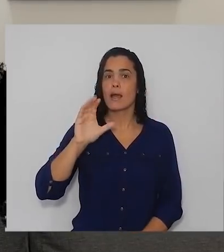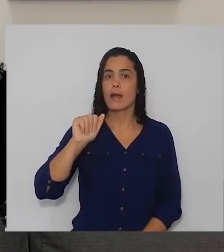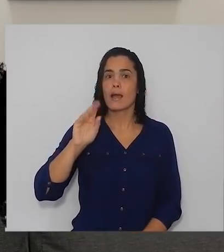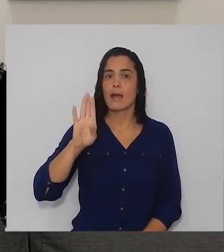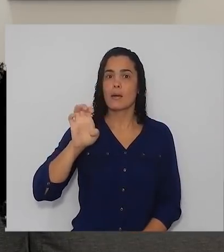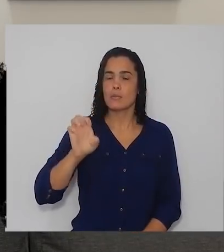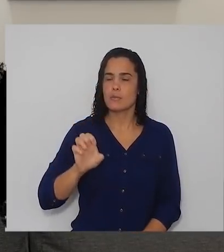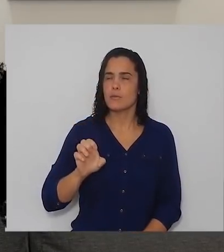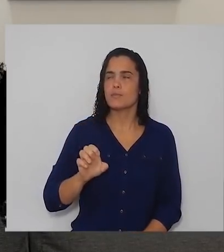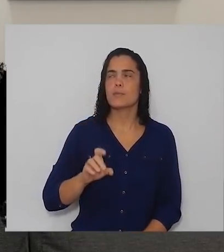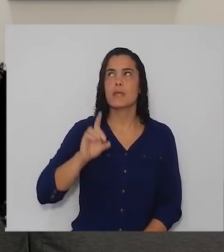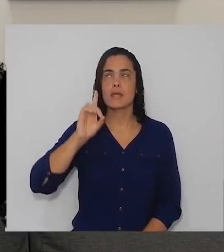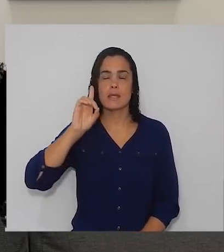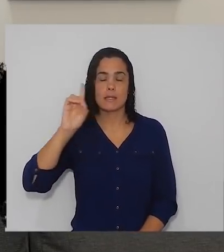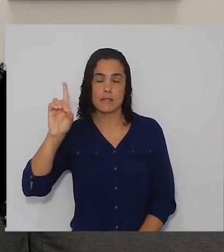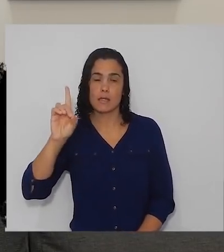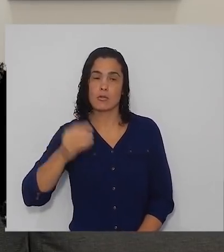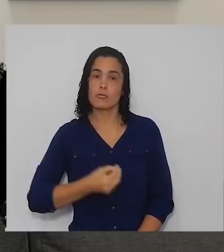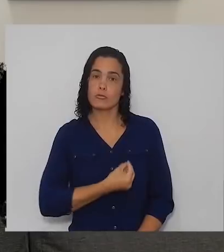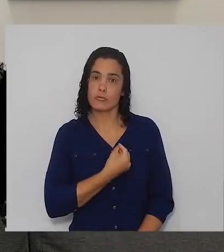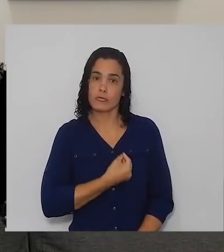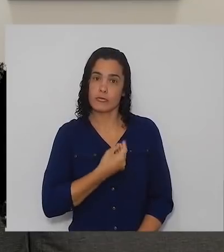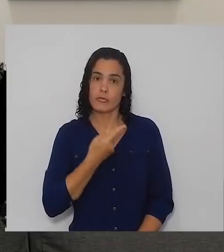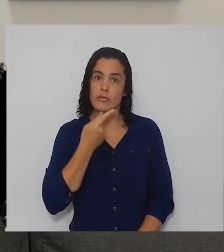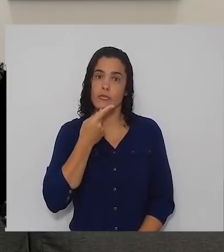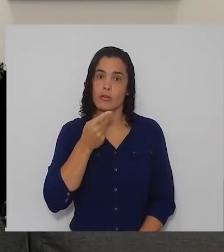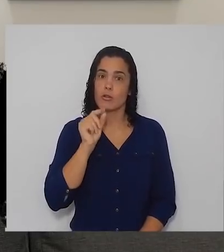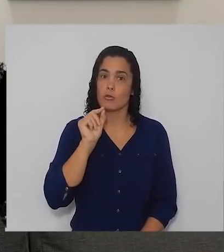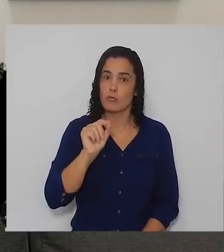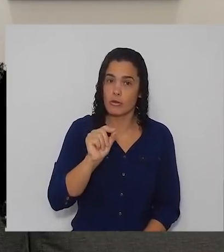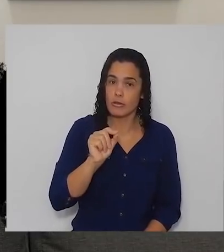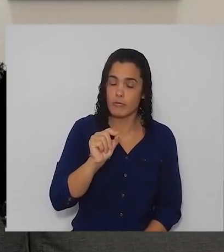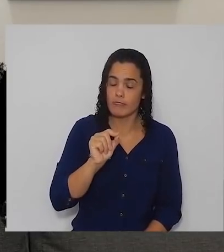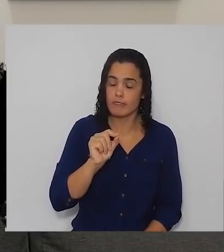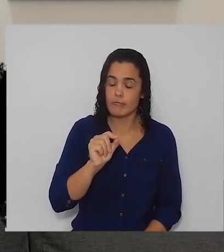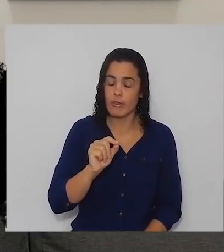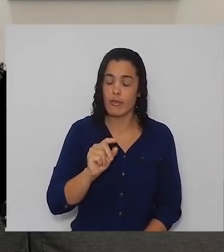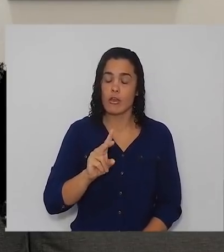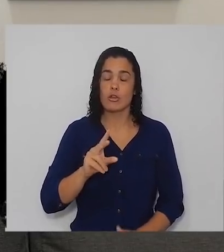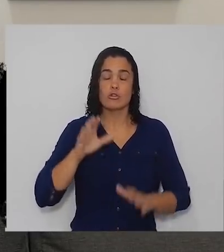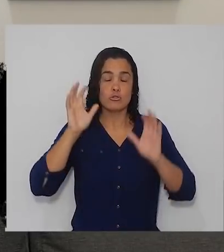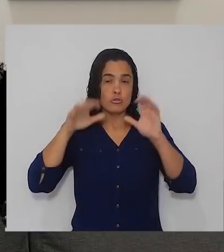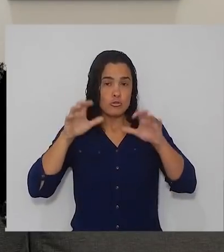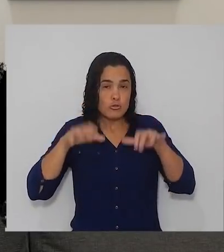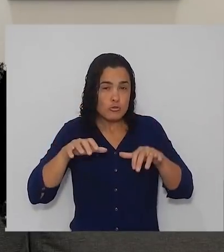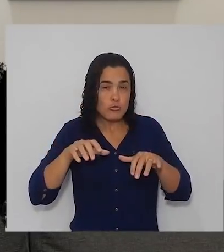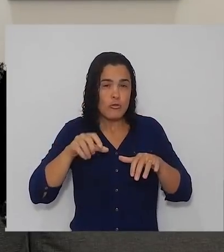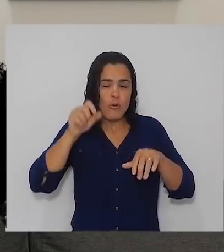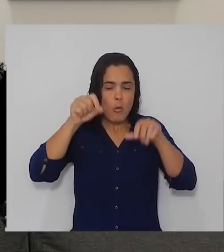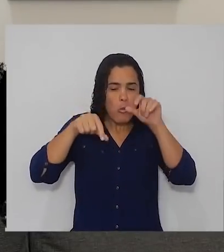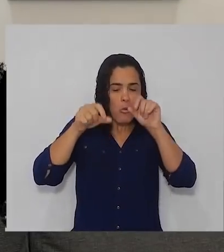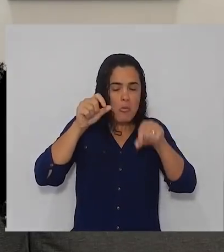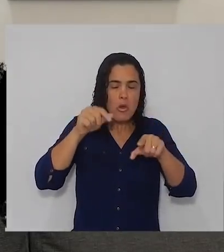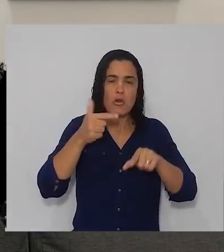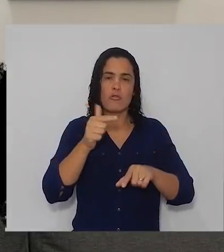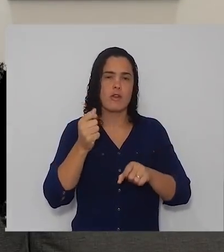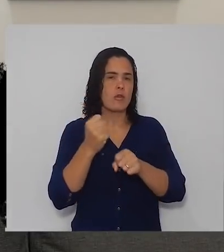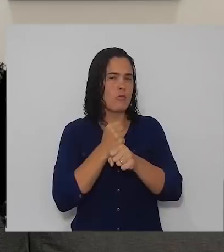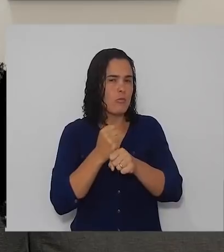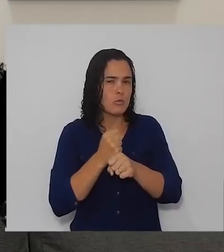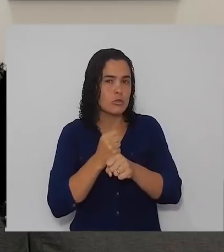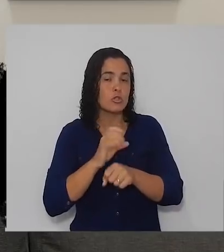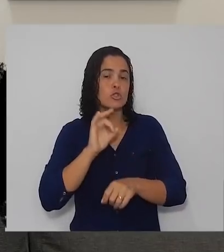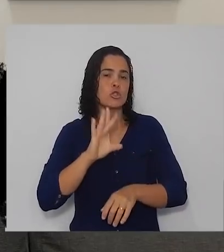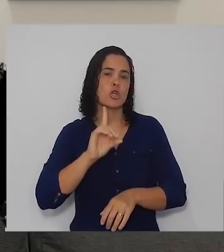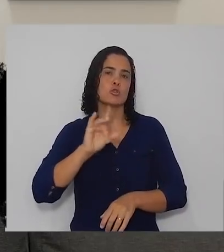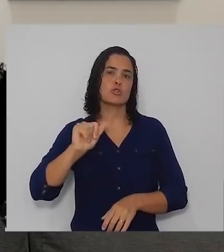a quem eu sirvo, não haverá orvalho nem chuva nos próximos anos, a não ser quando eu